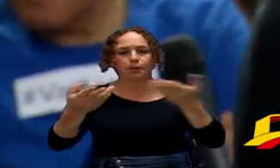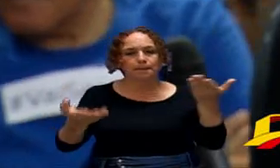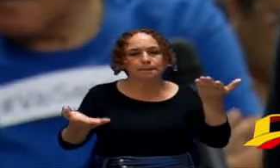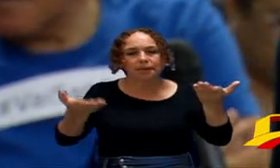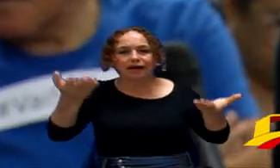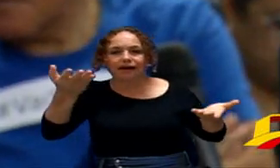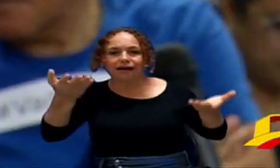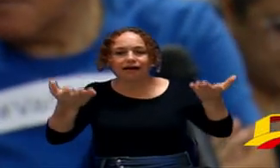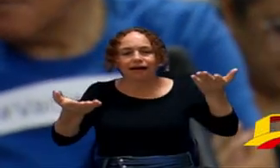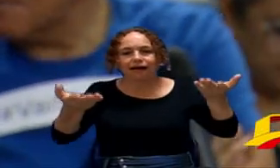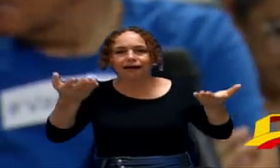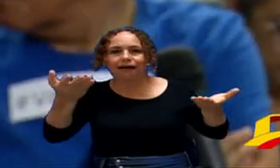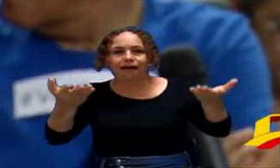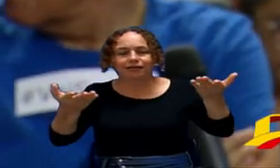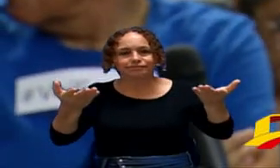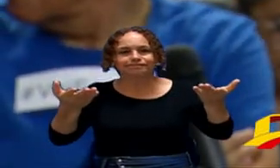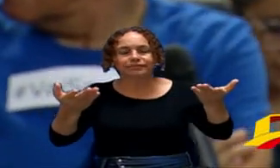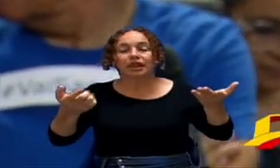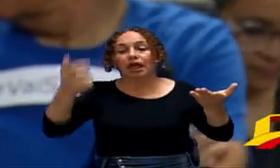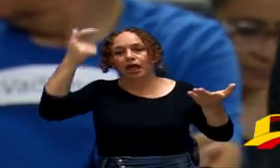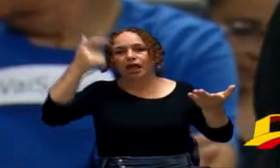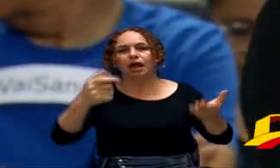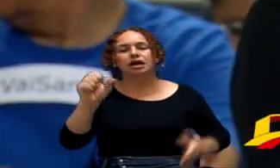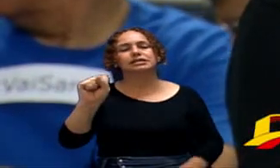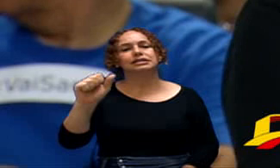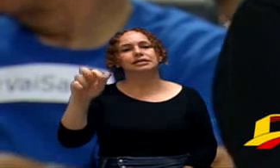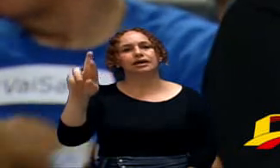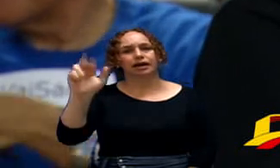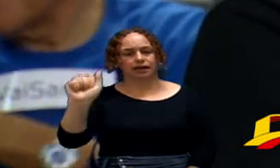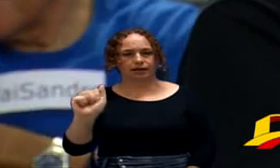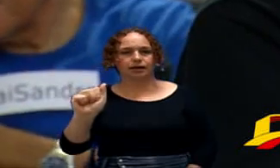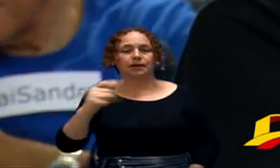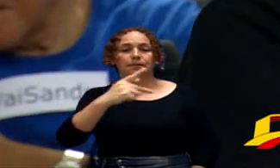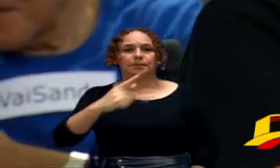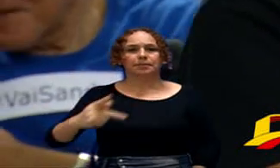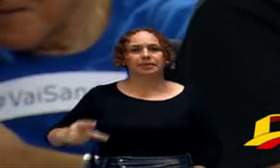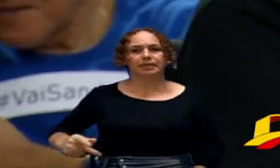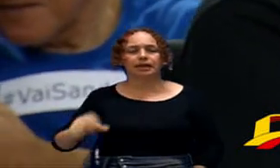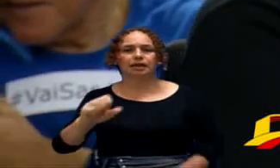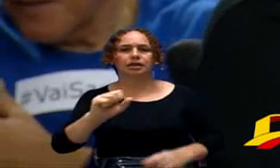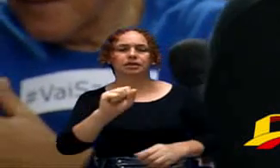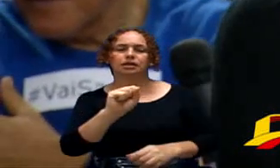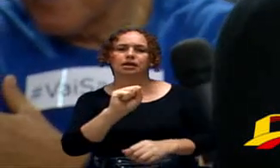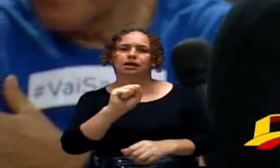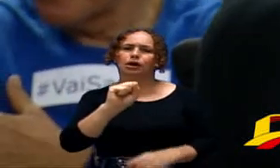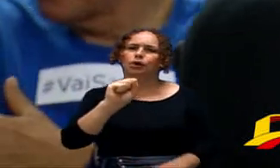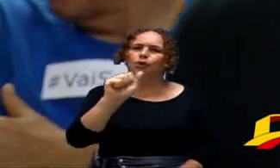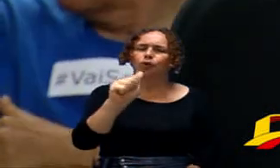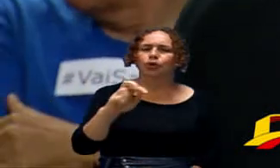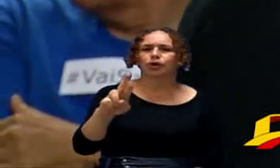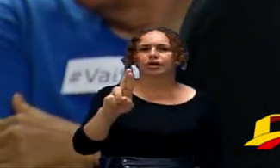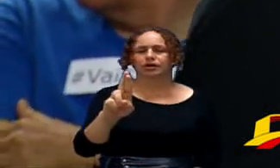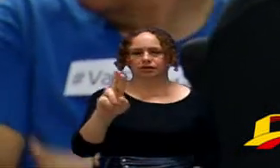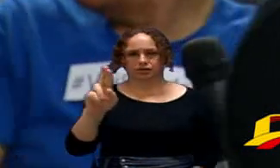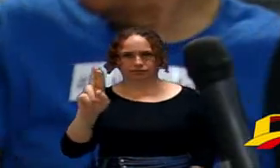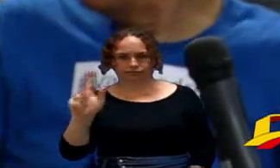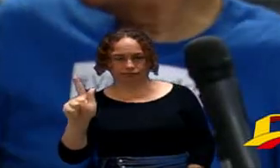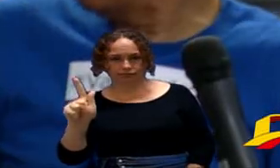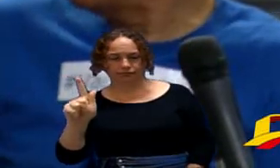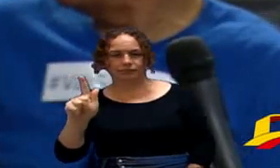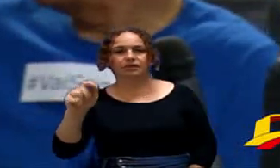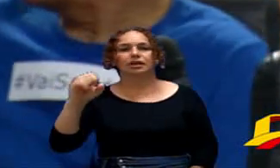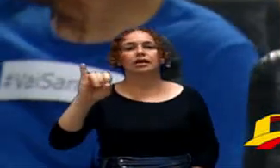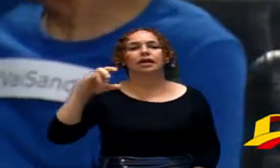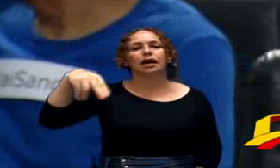Fernandes, sou presidente da ONG Gamá e realizo um trabalho de ativismo pelos direitos dos animais há 16 anos aqui na